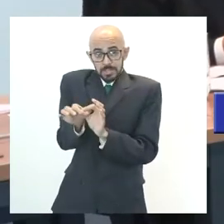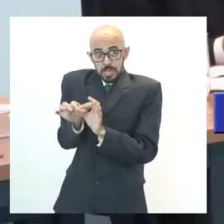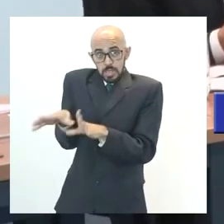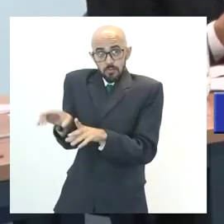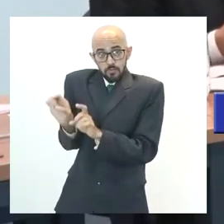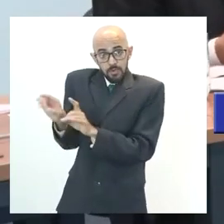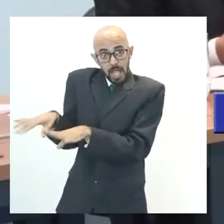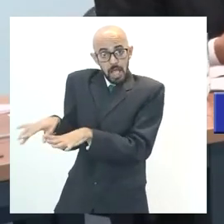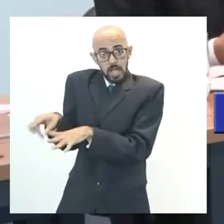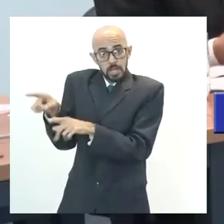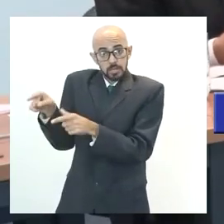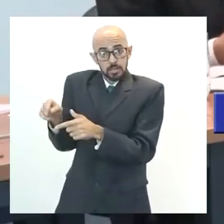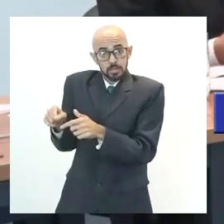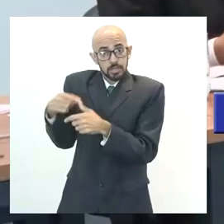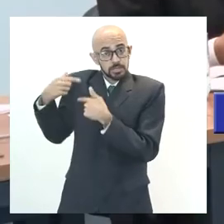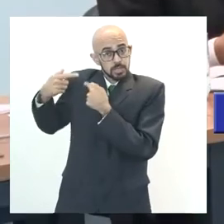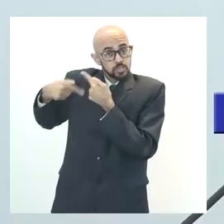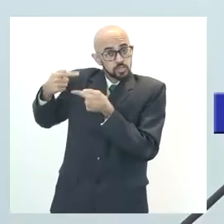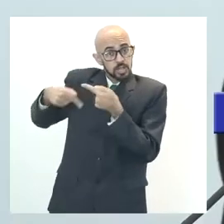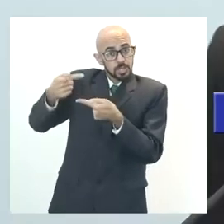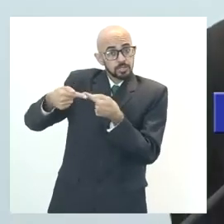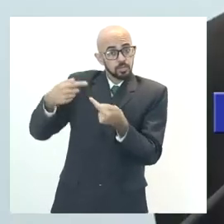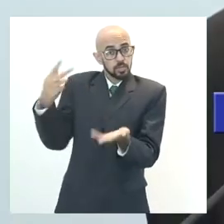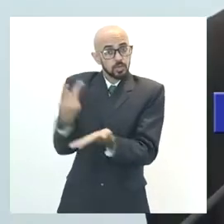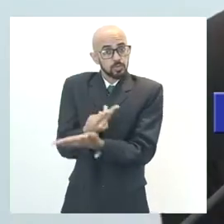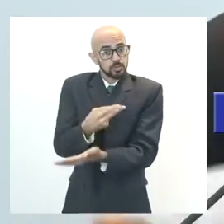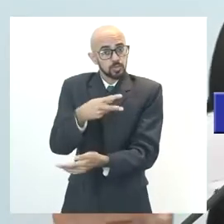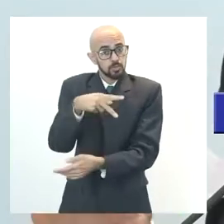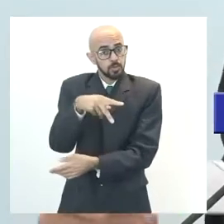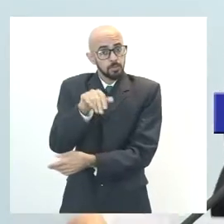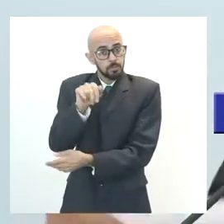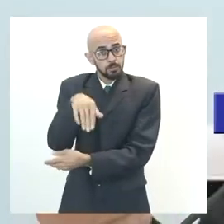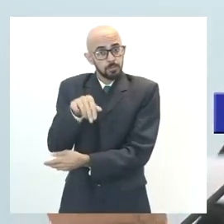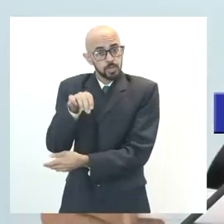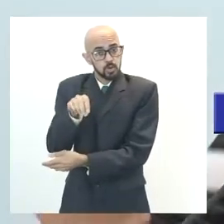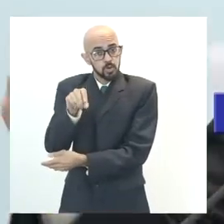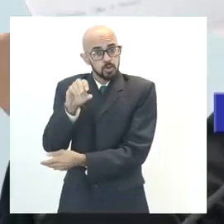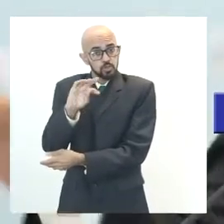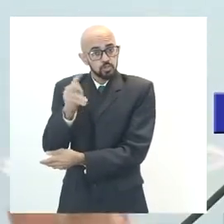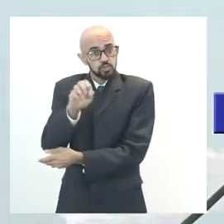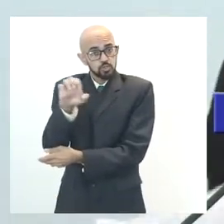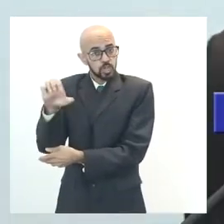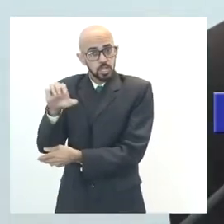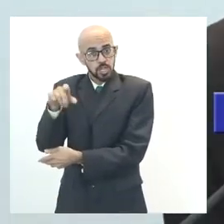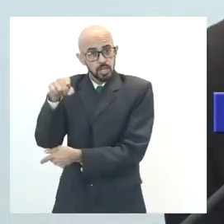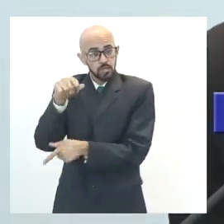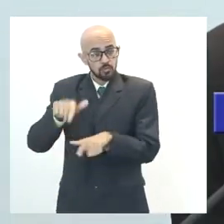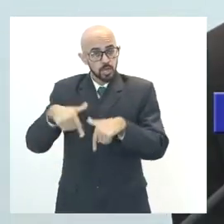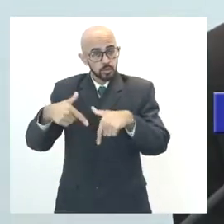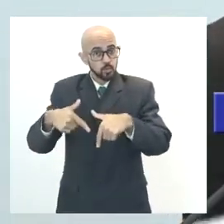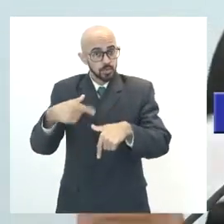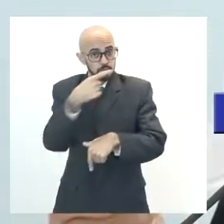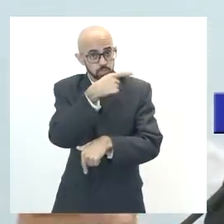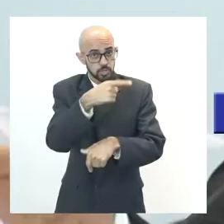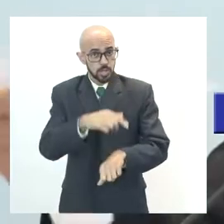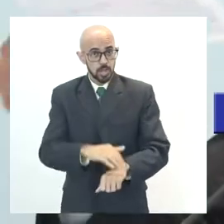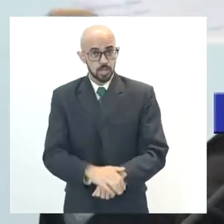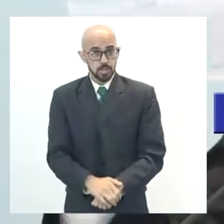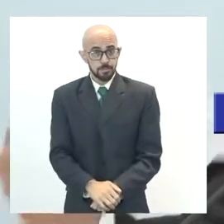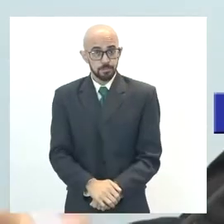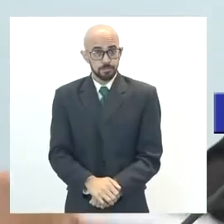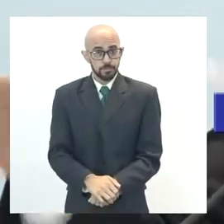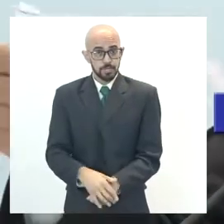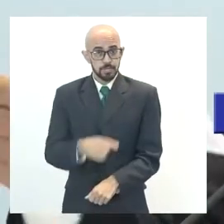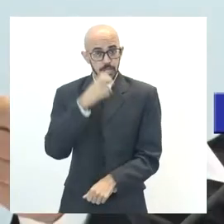deixada pelo pinochet e há de querer ele foi atuante lá ele traz a